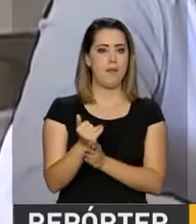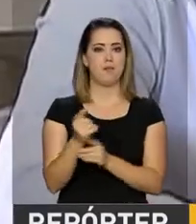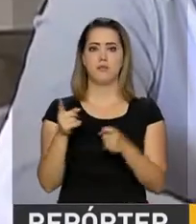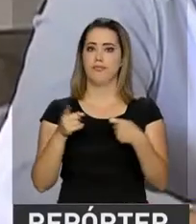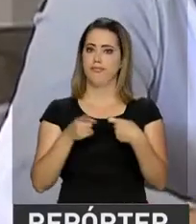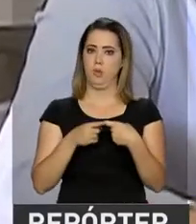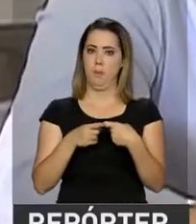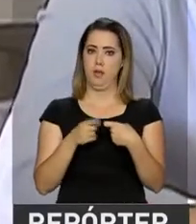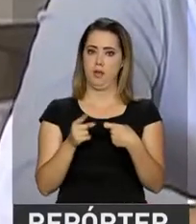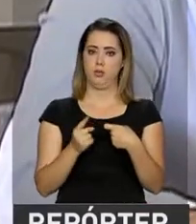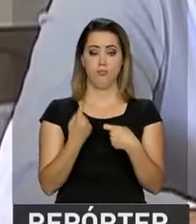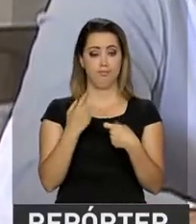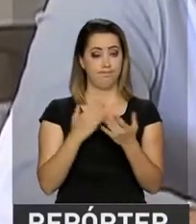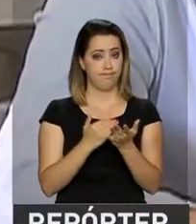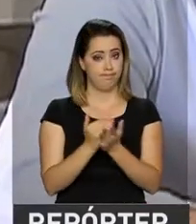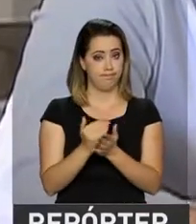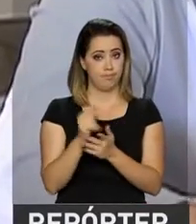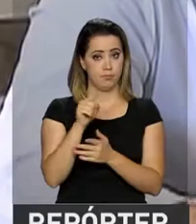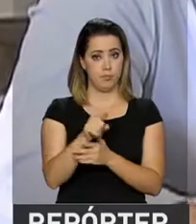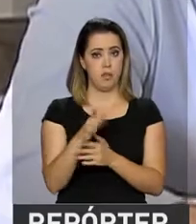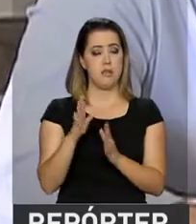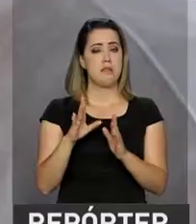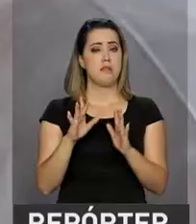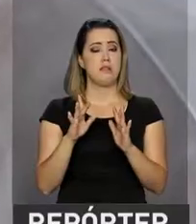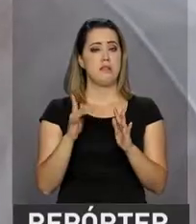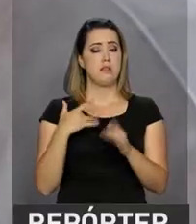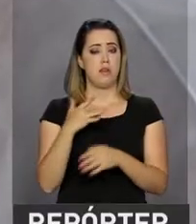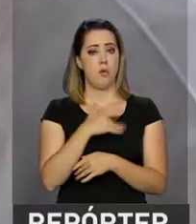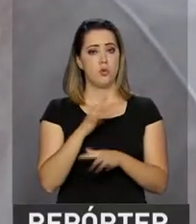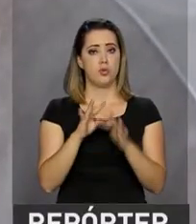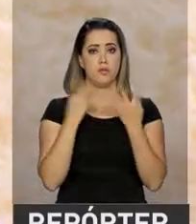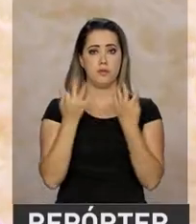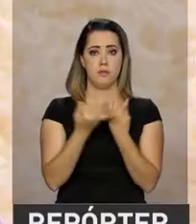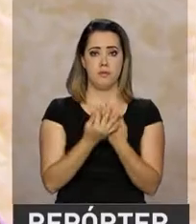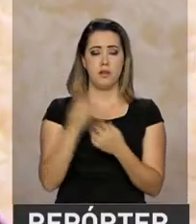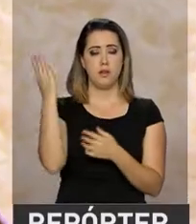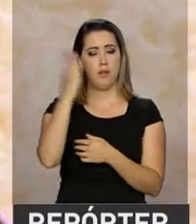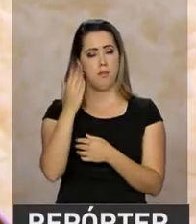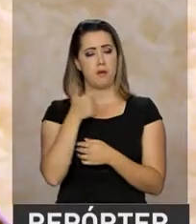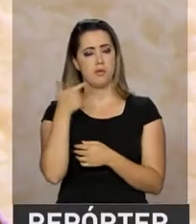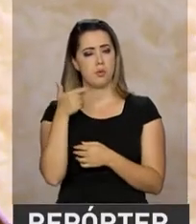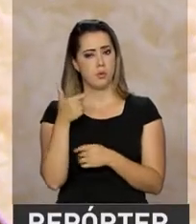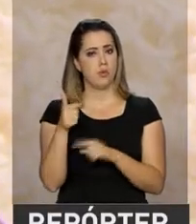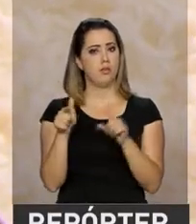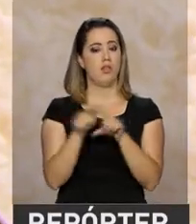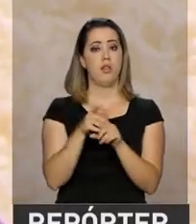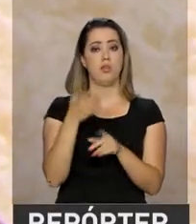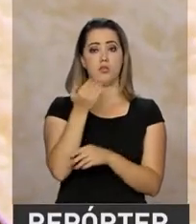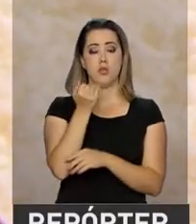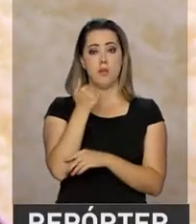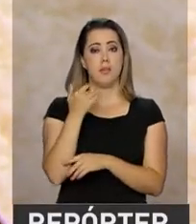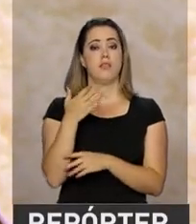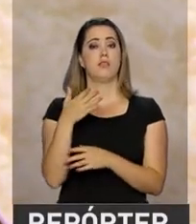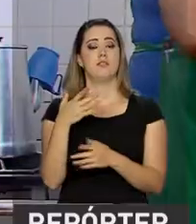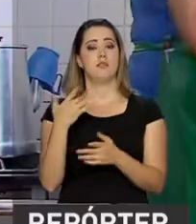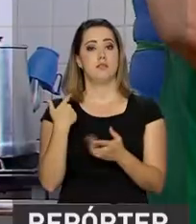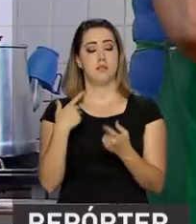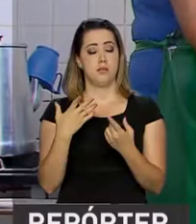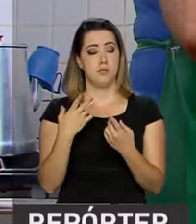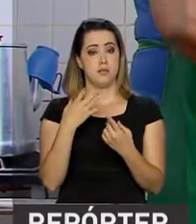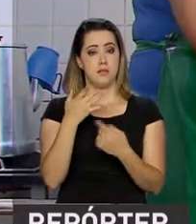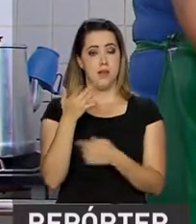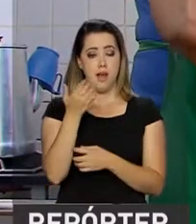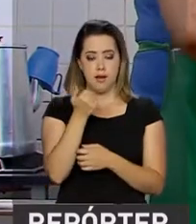nelas estão incluídos por exemplo saúde da família o brasil sorridente e à política nacional de alimentação e nutrição são